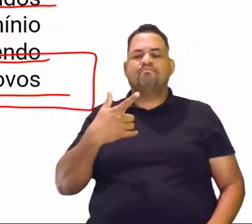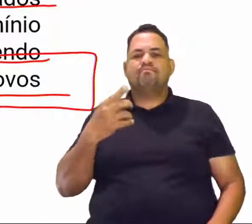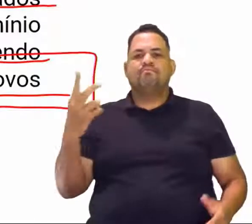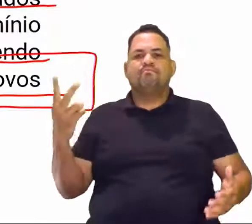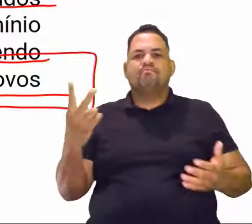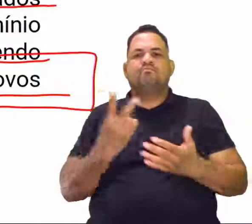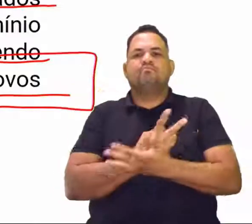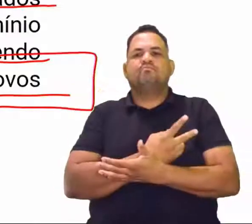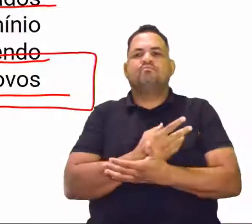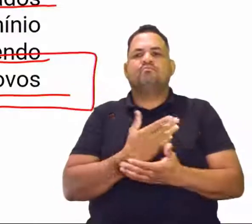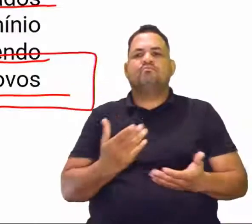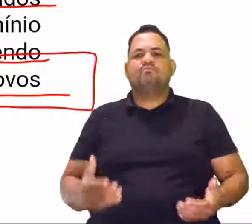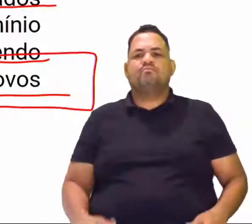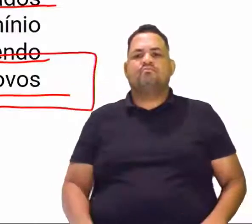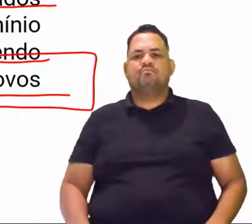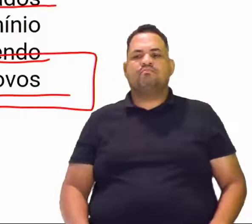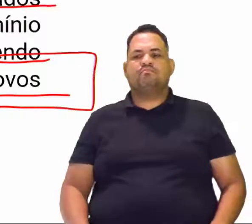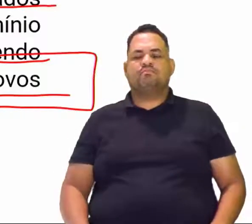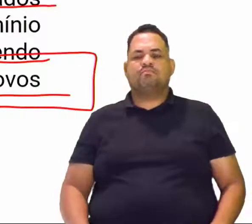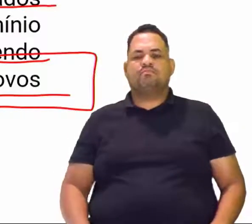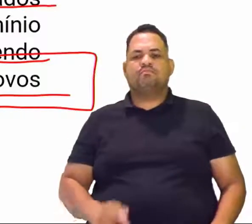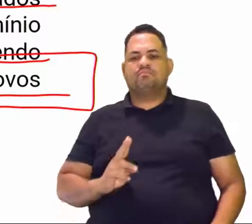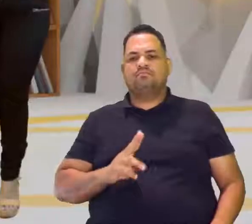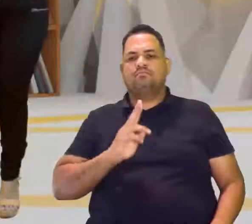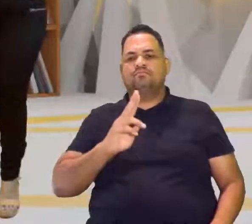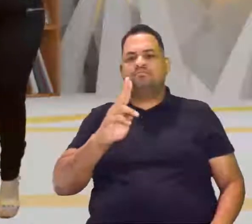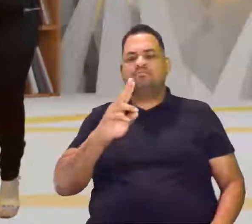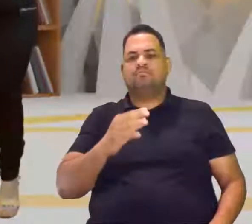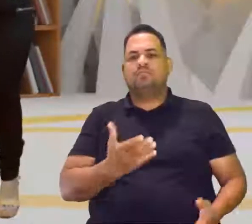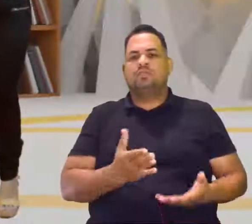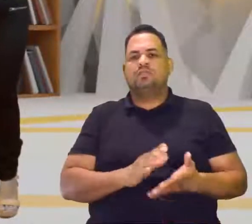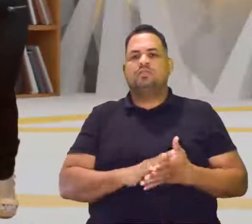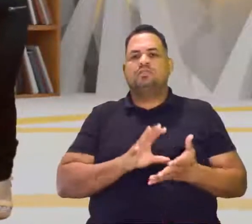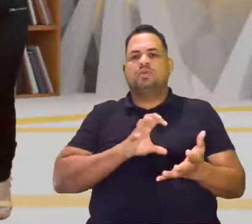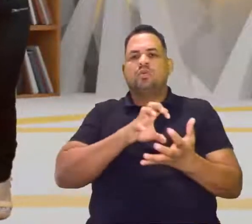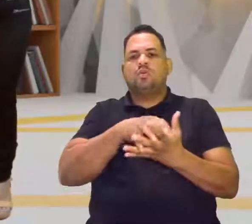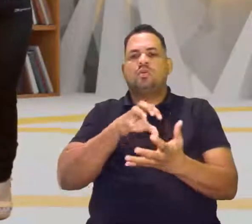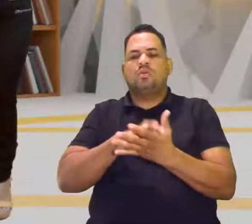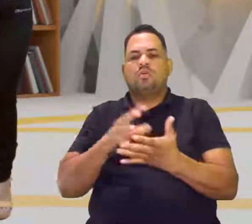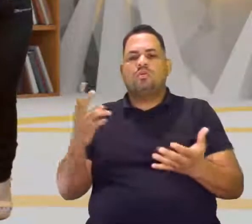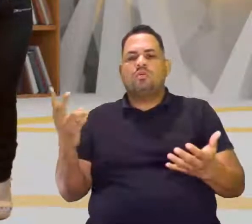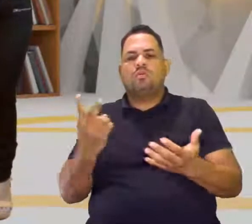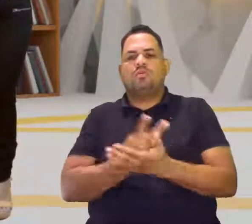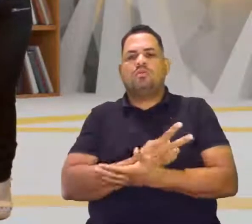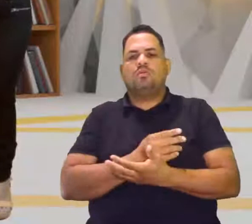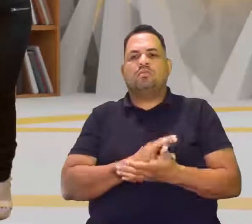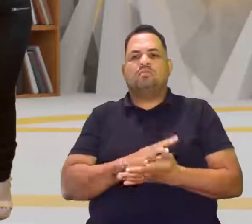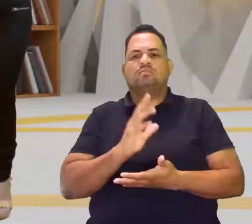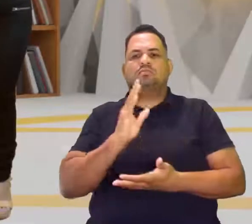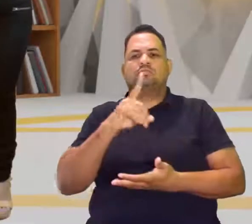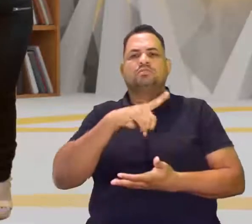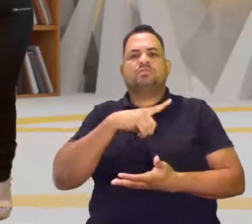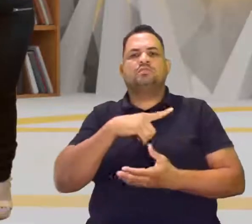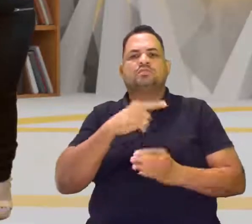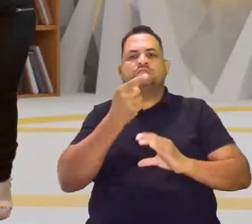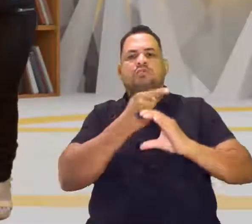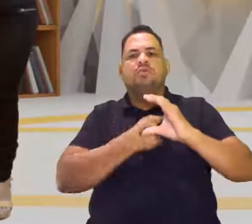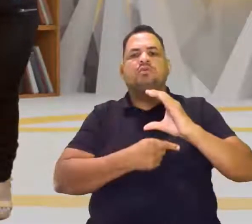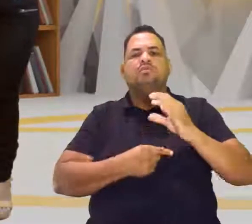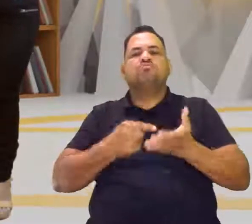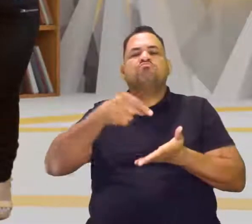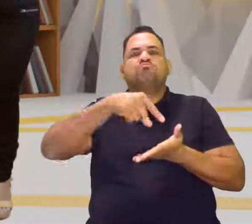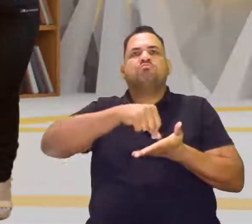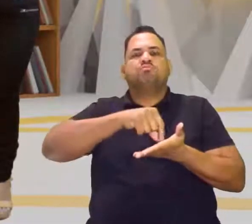ocorreu ali no processo de colonização ocorreu já existia o capitalismo